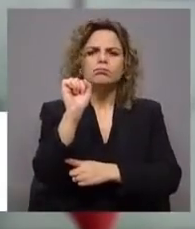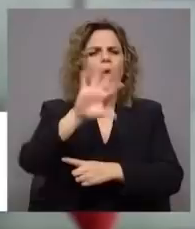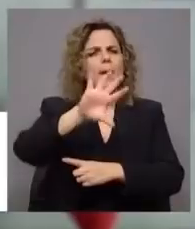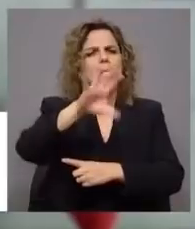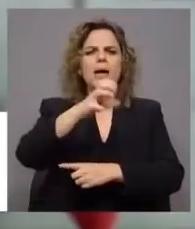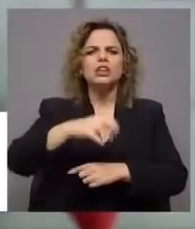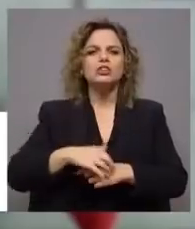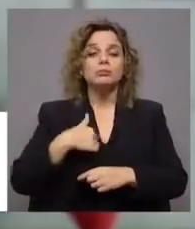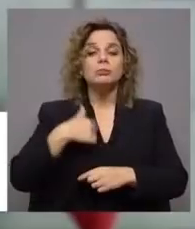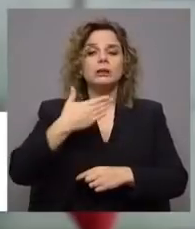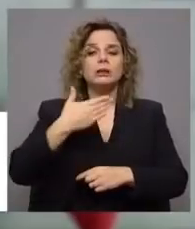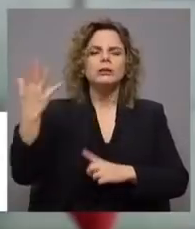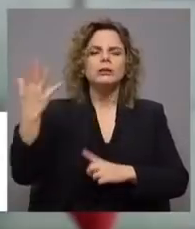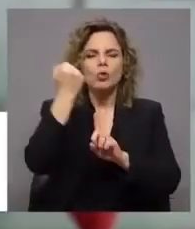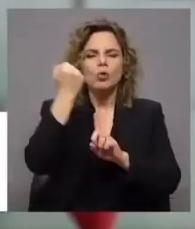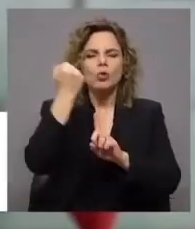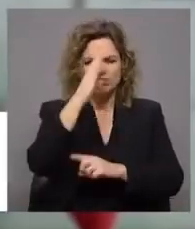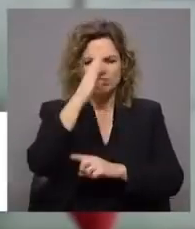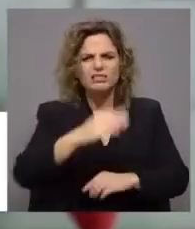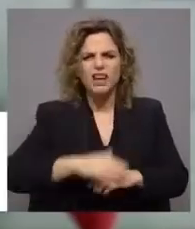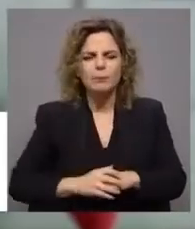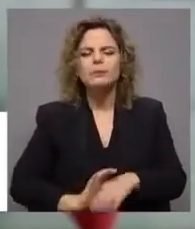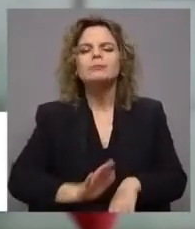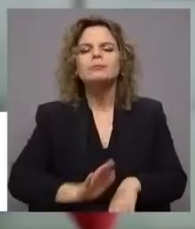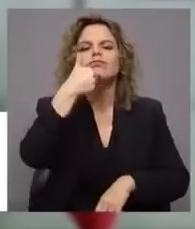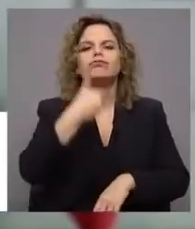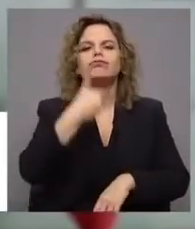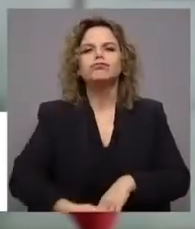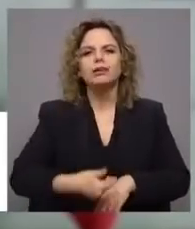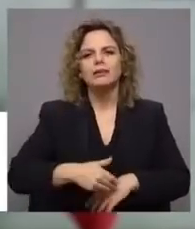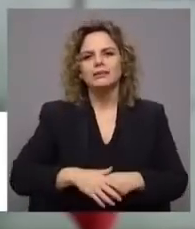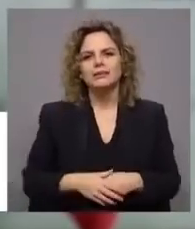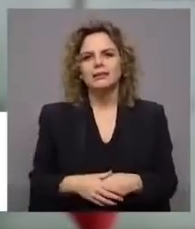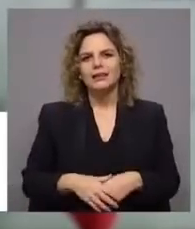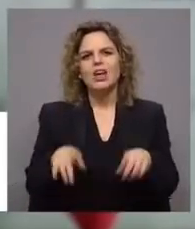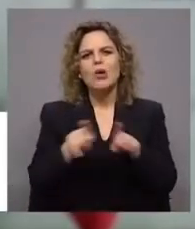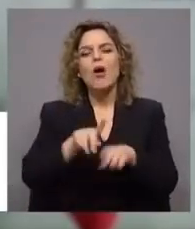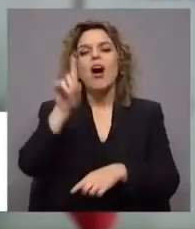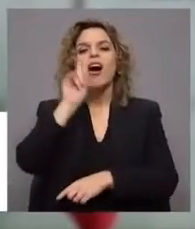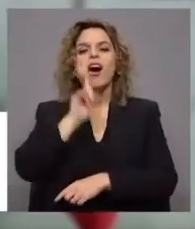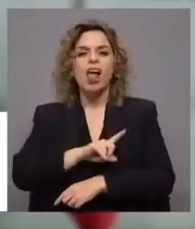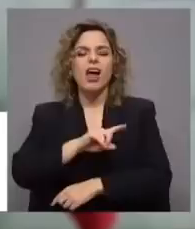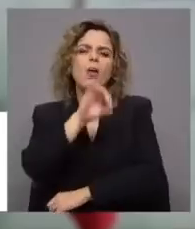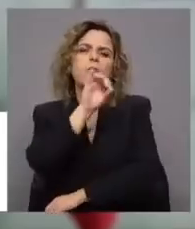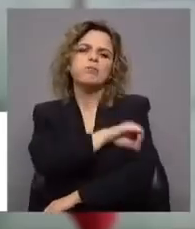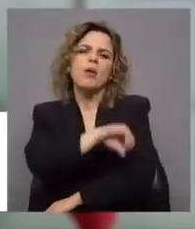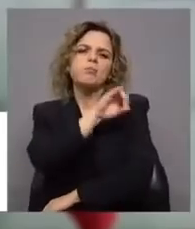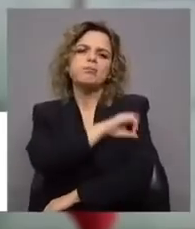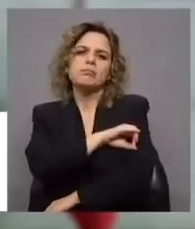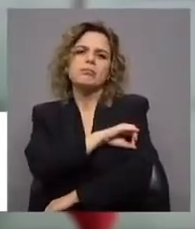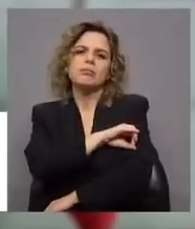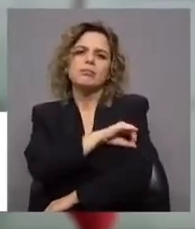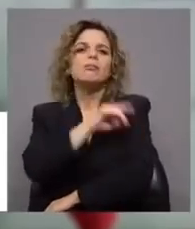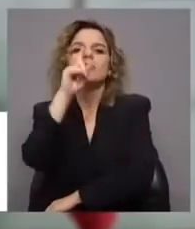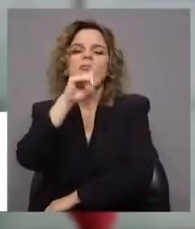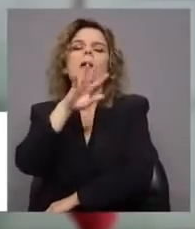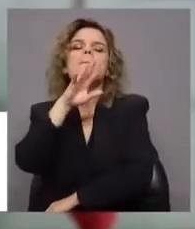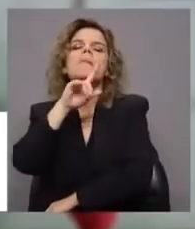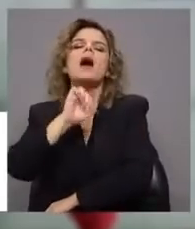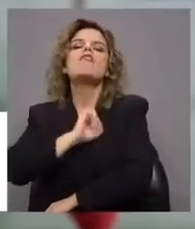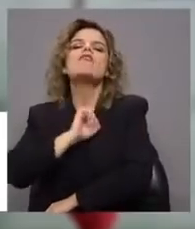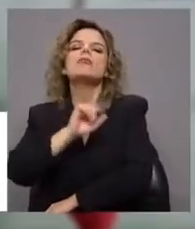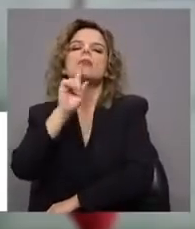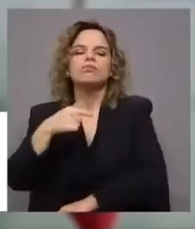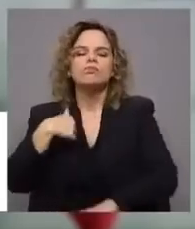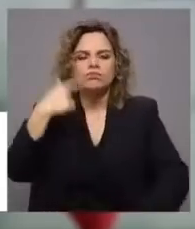que eu conquistei, sabe, com a sabedoria de uma mulher analfabeta, que era minha mãe. E, portanto, eu estou andando